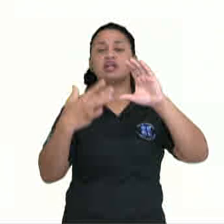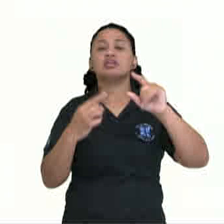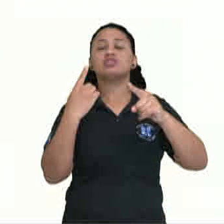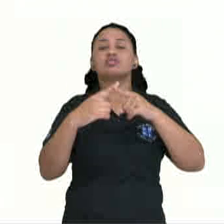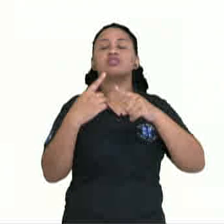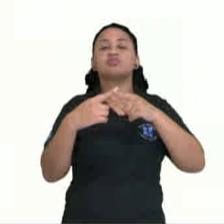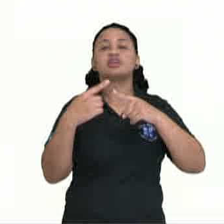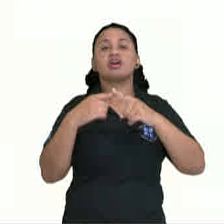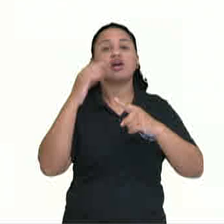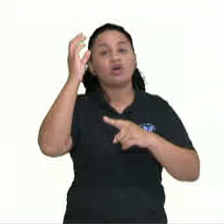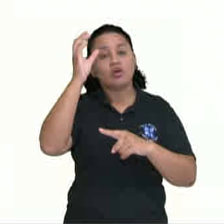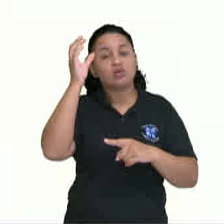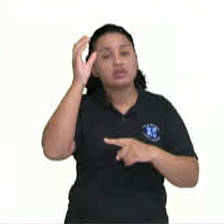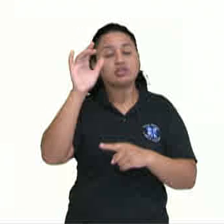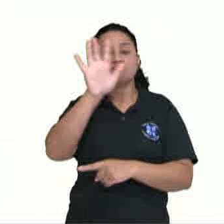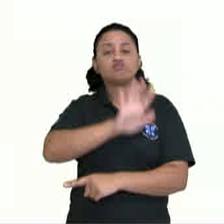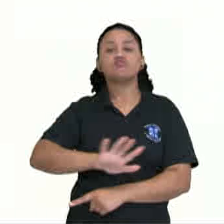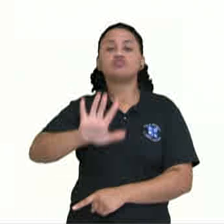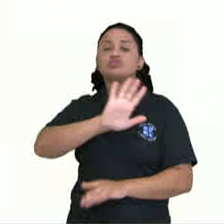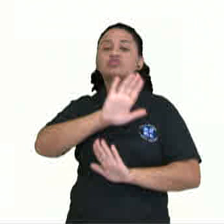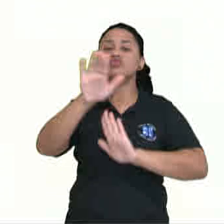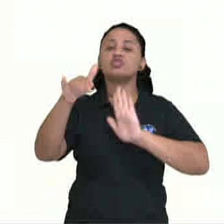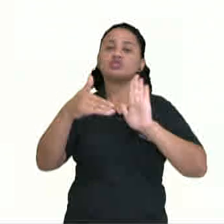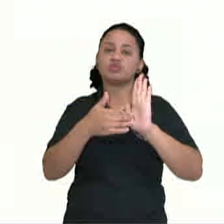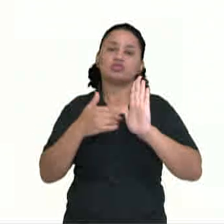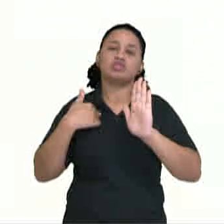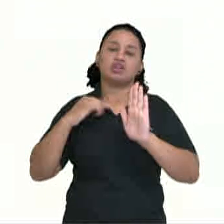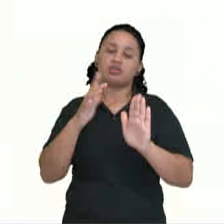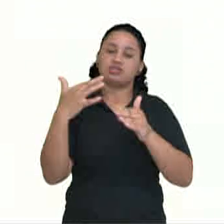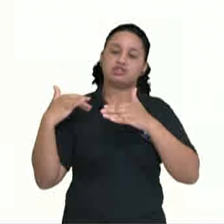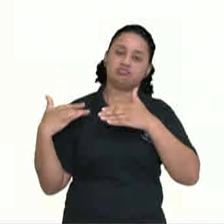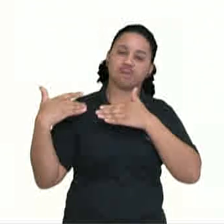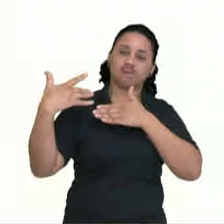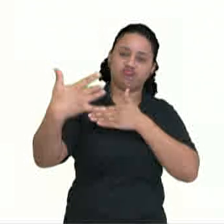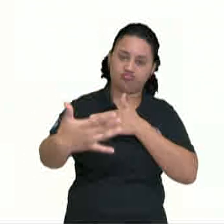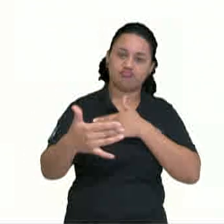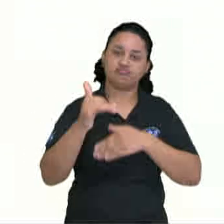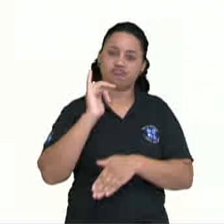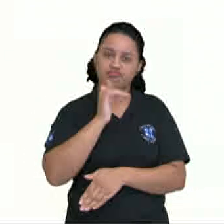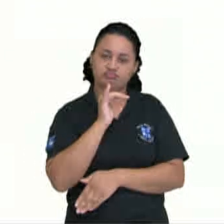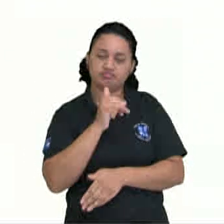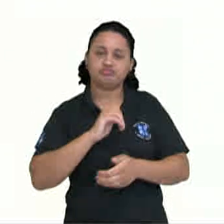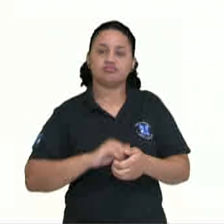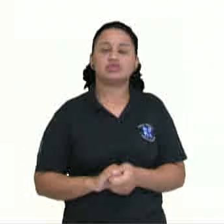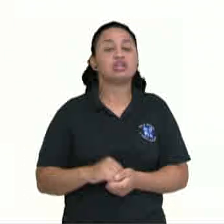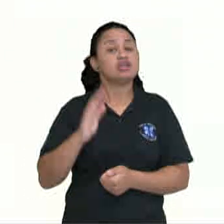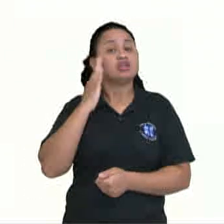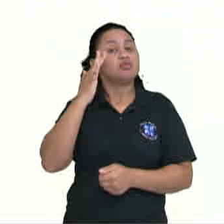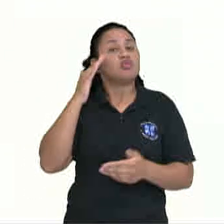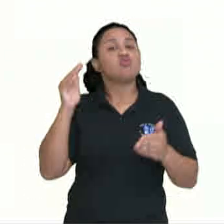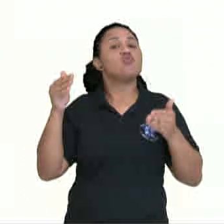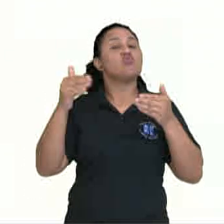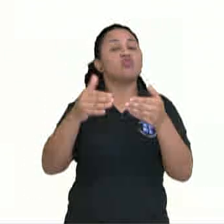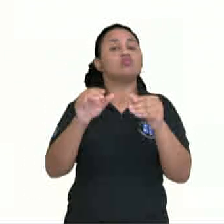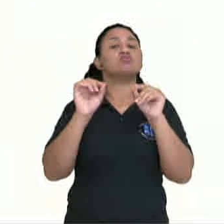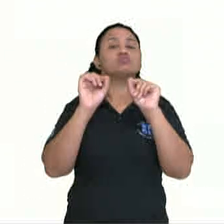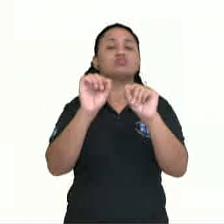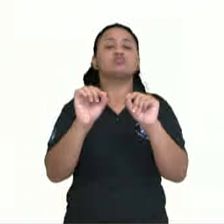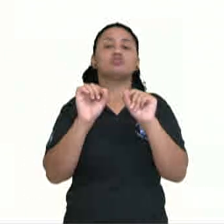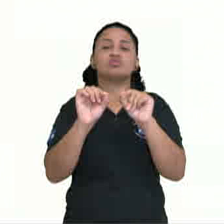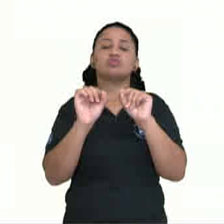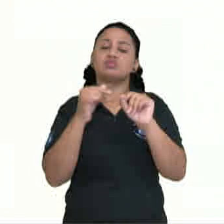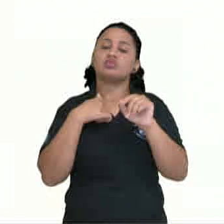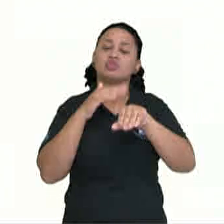pela consciência total de tudo o que se passa na narrativa. Sabemos que seu foco é absoluto